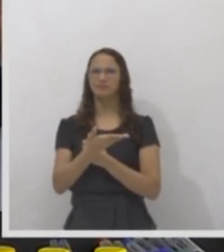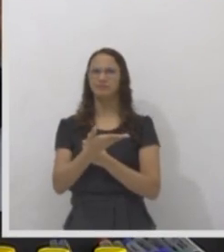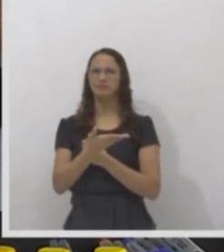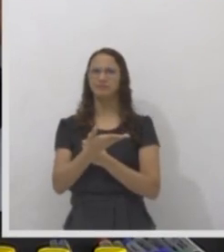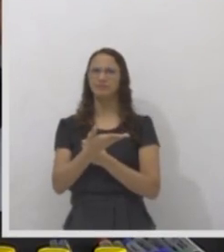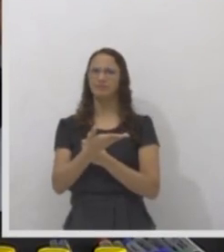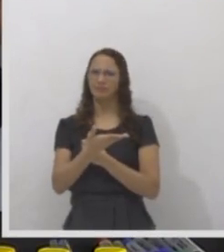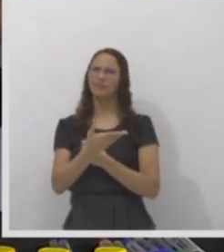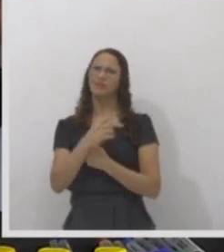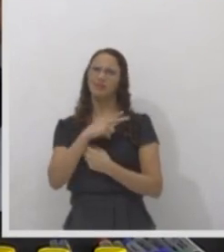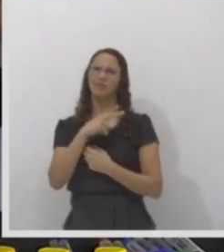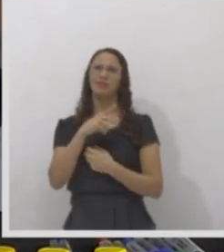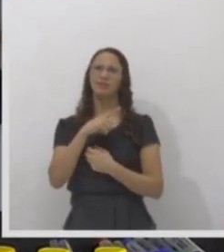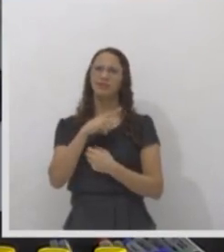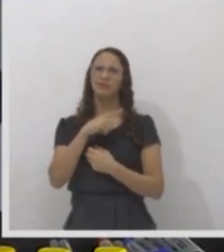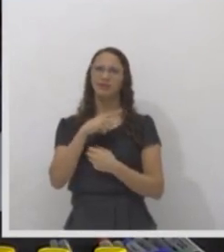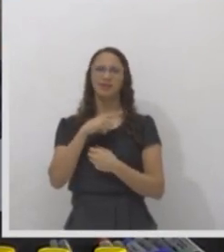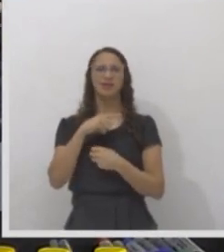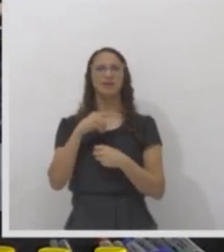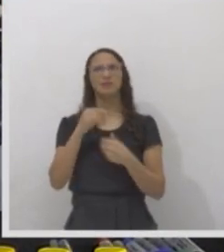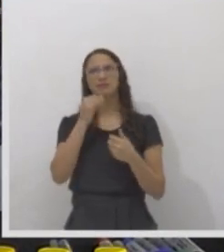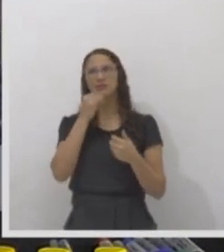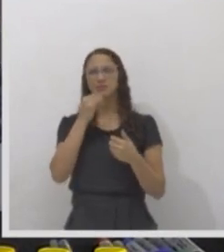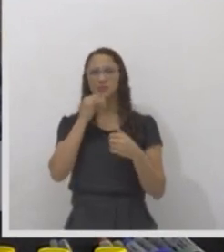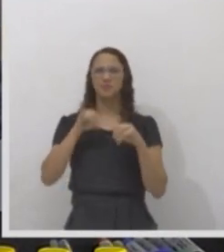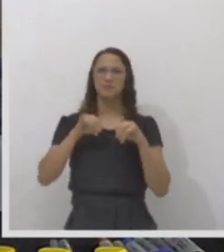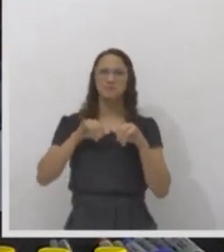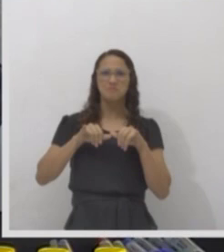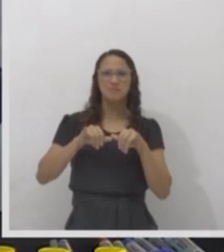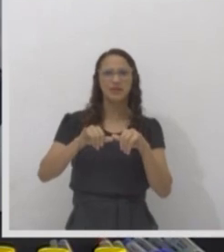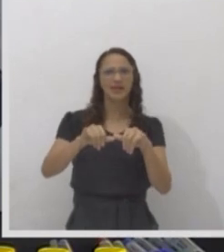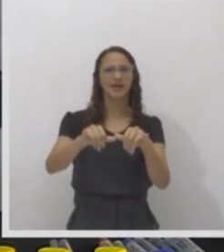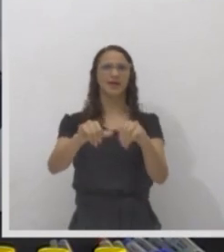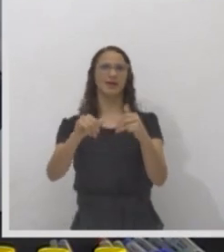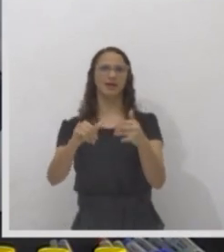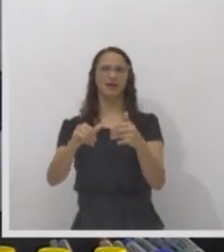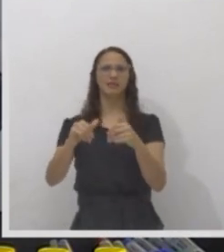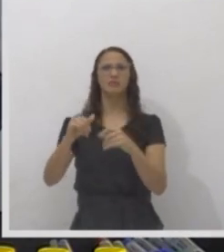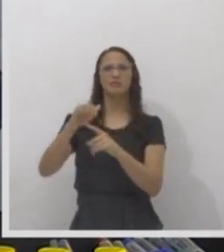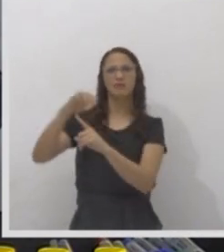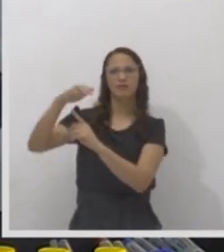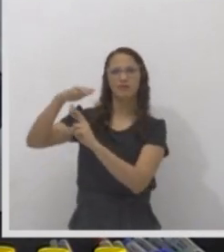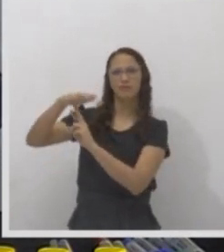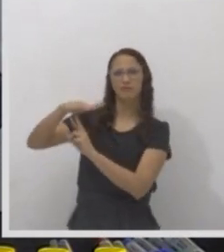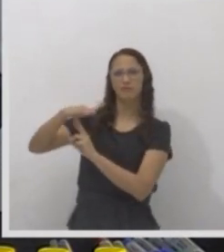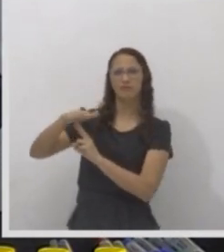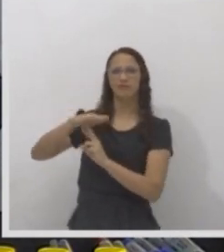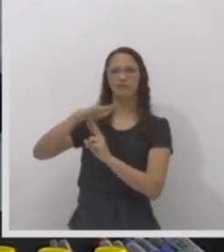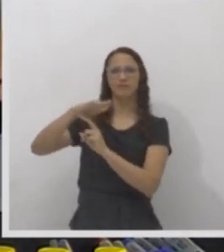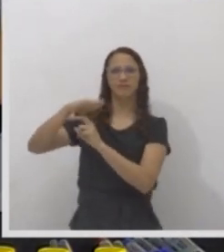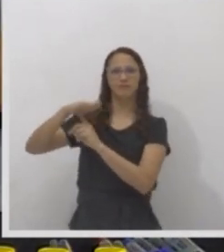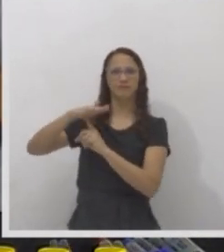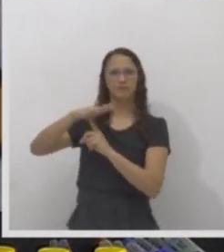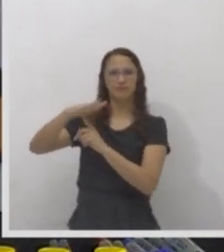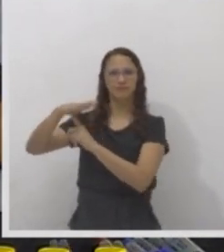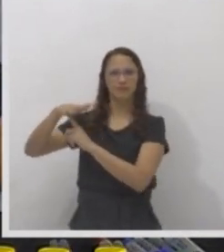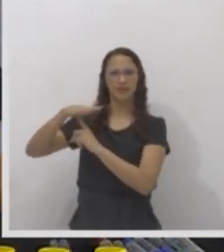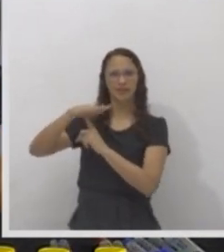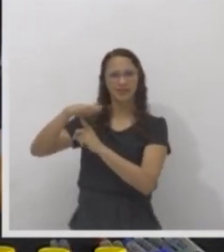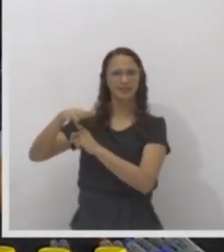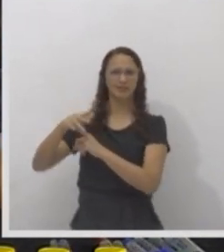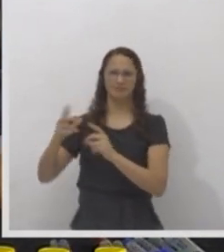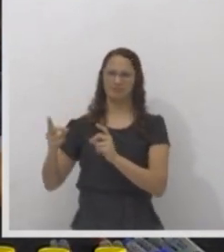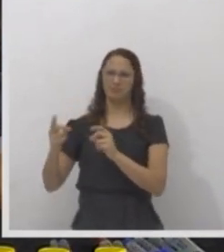no supermercado com algum tipo de produto, tem na feira, né, tem em vários locais aí que as pessoas colocam os produtos